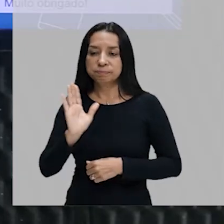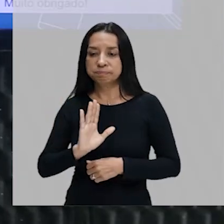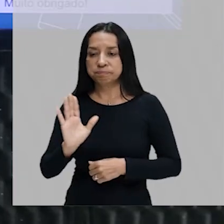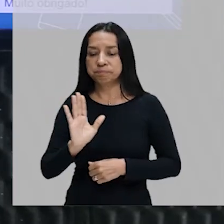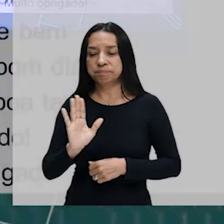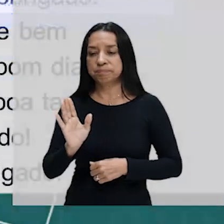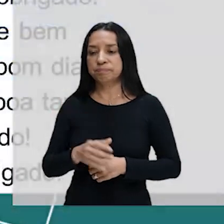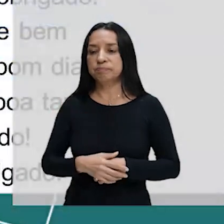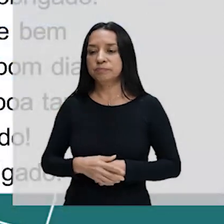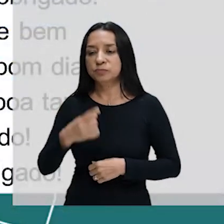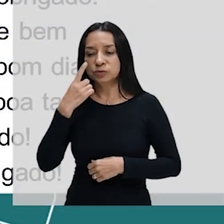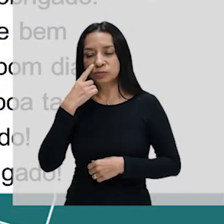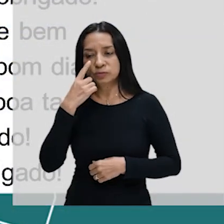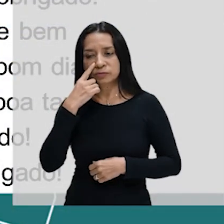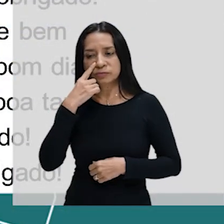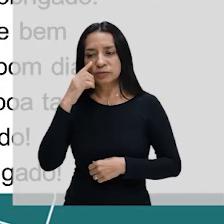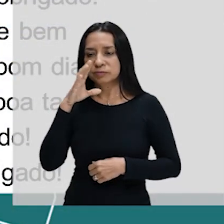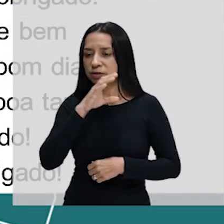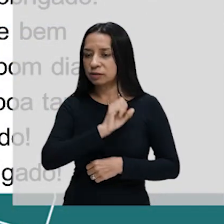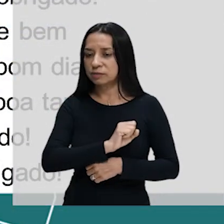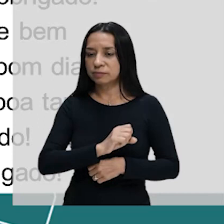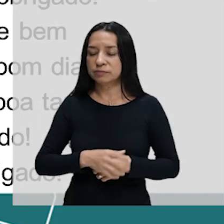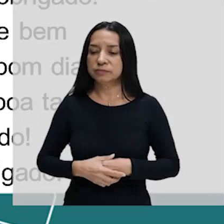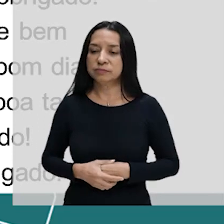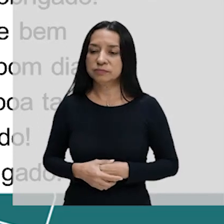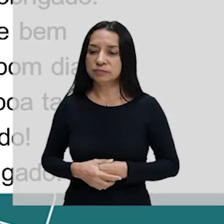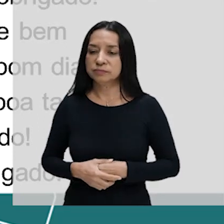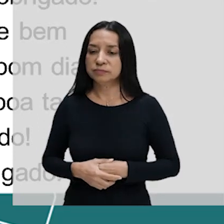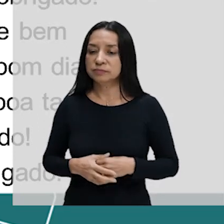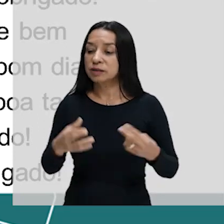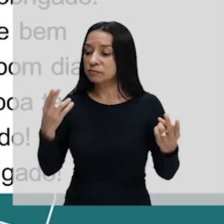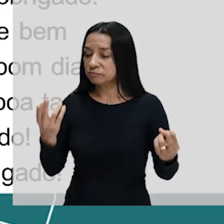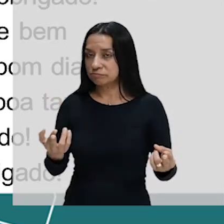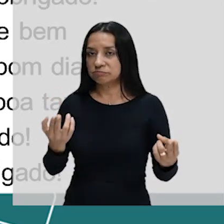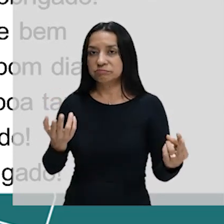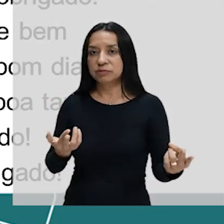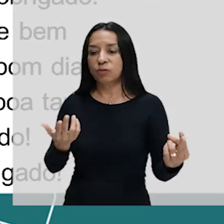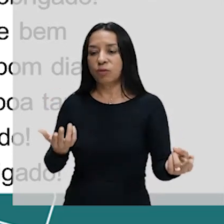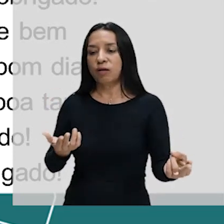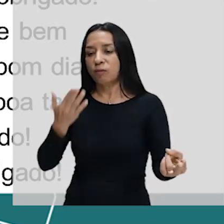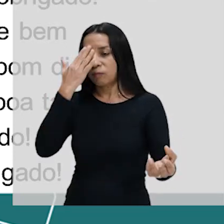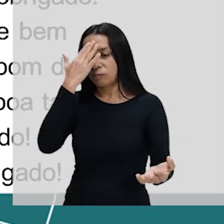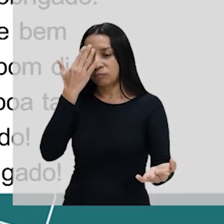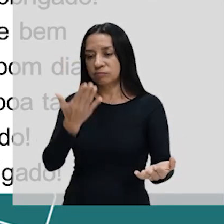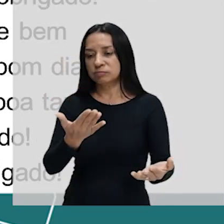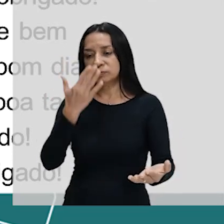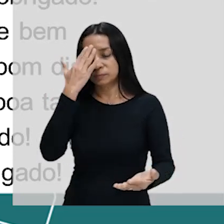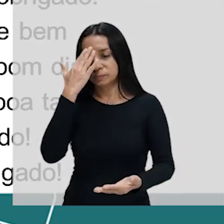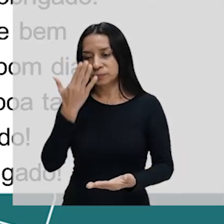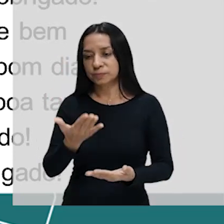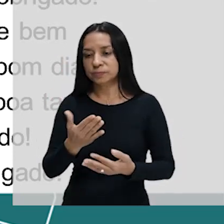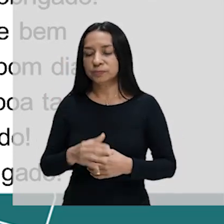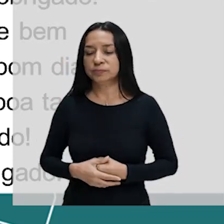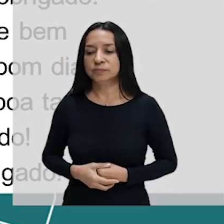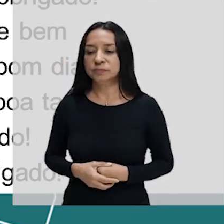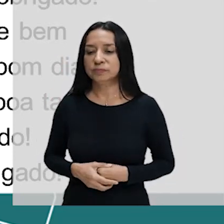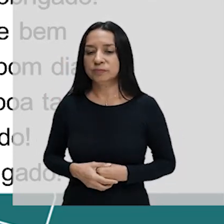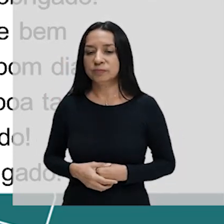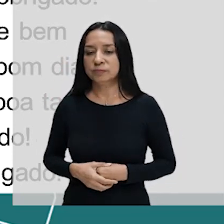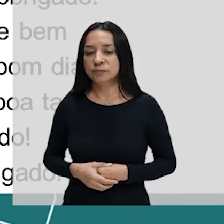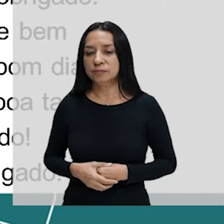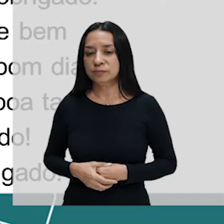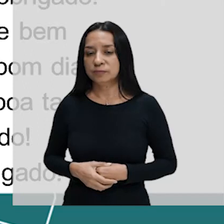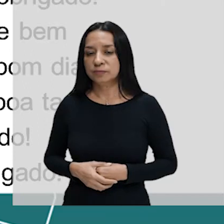logo. Nos vemos pronto, nos vemos logo. Igualmente, gracias. Igualmente, gracias.